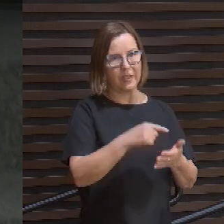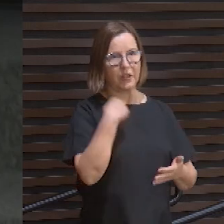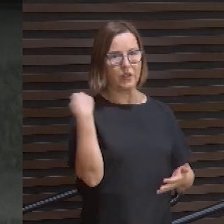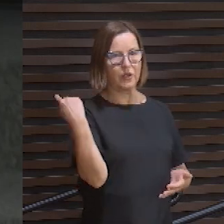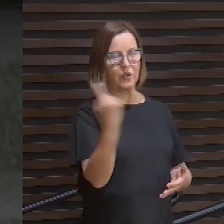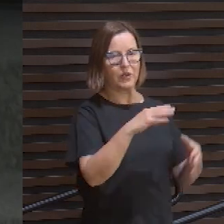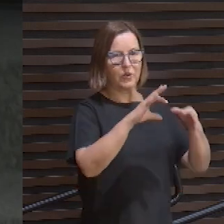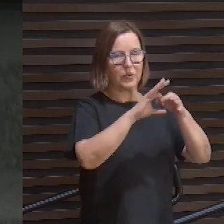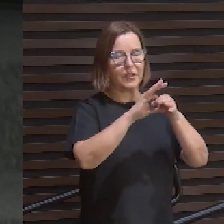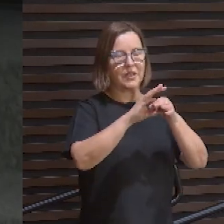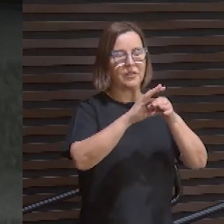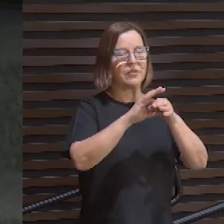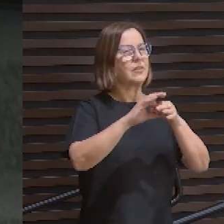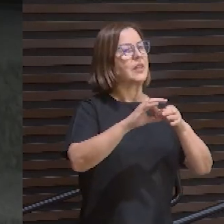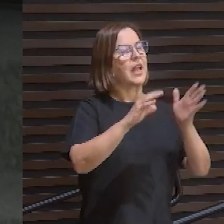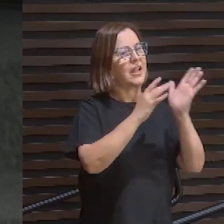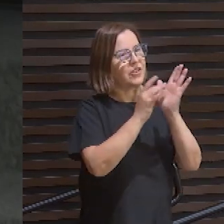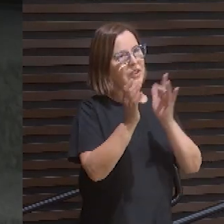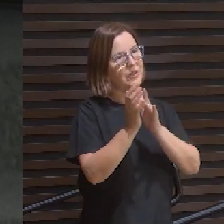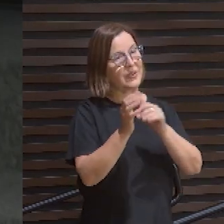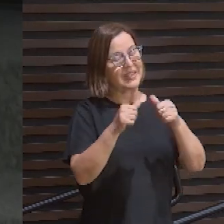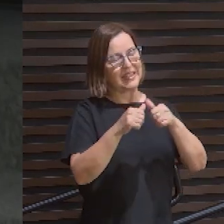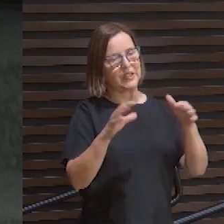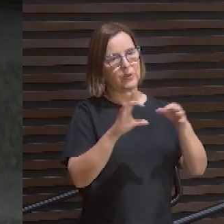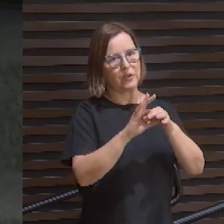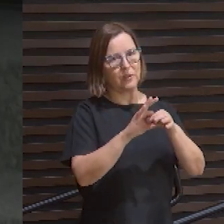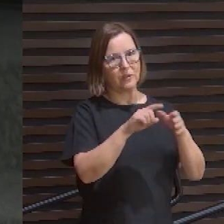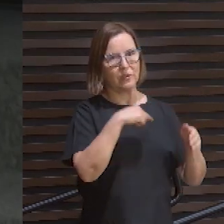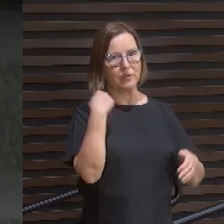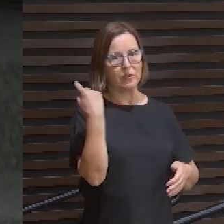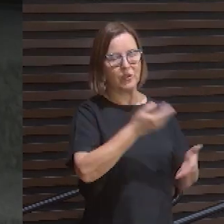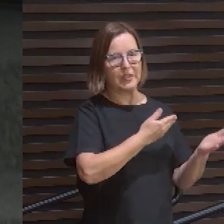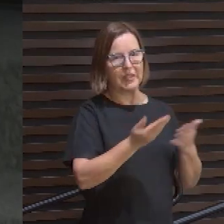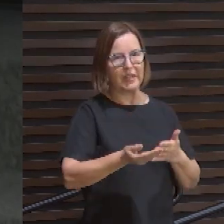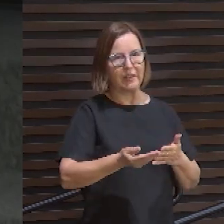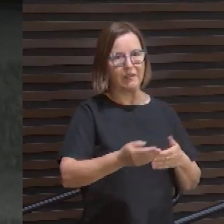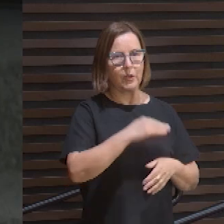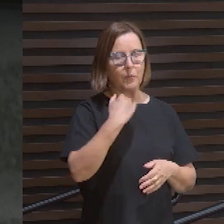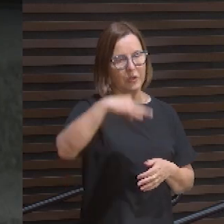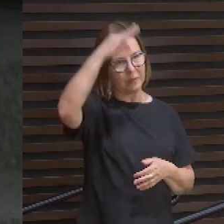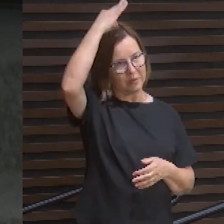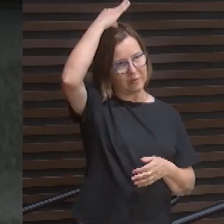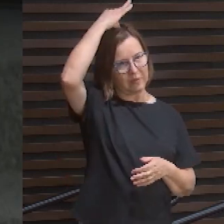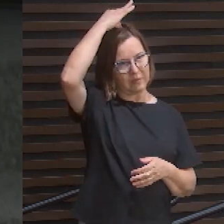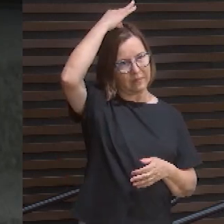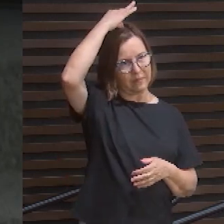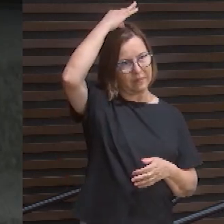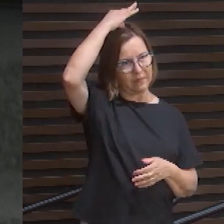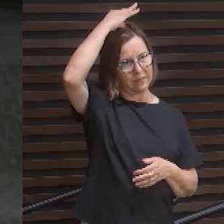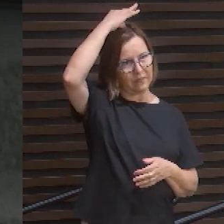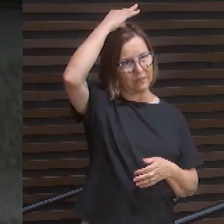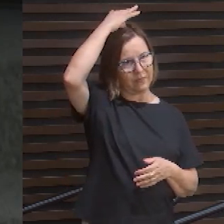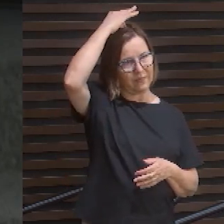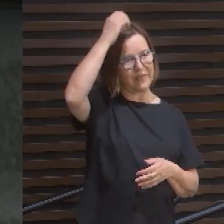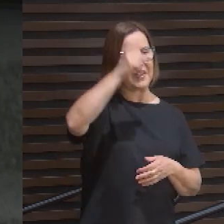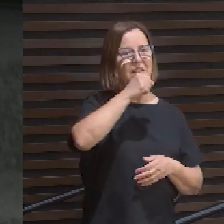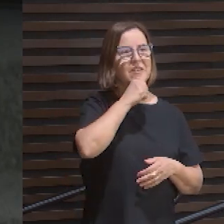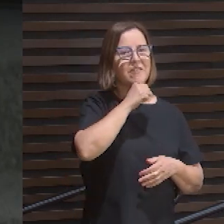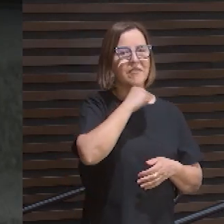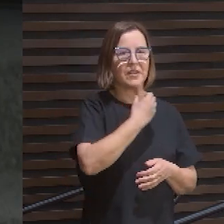unidos a Ele e essa união nos leva à morte espiritual da velha